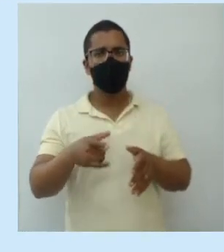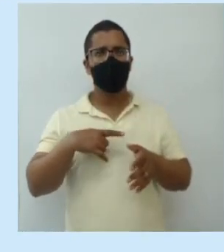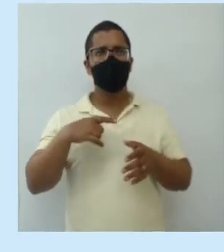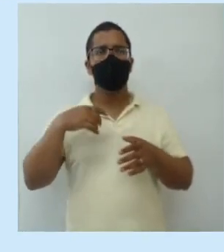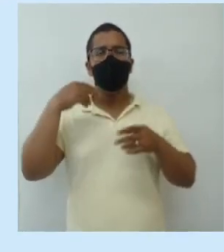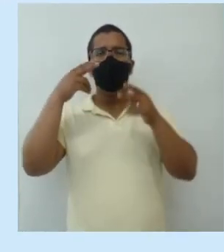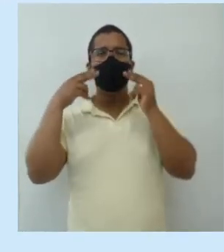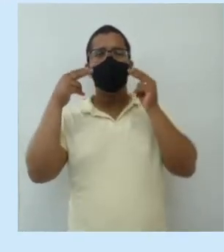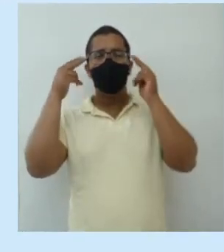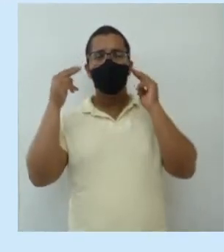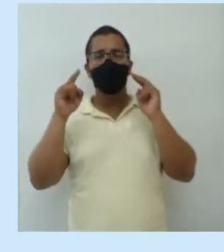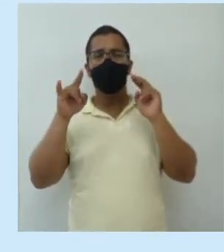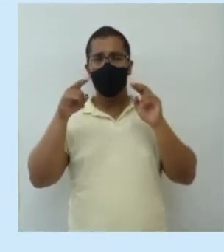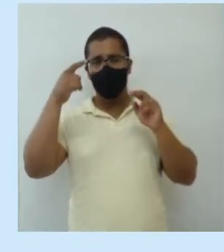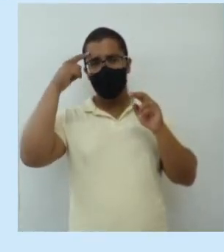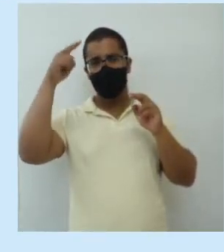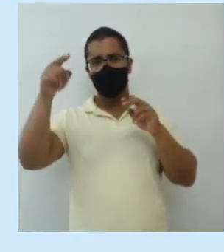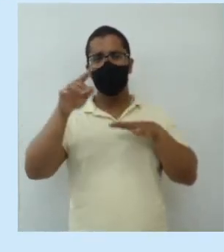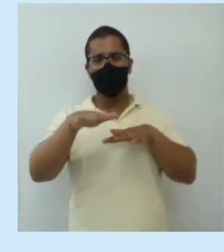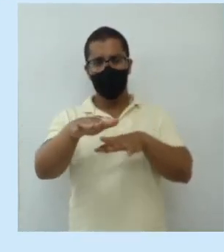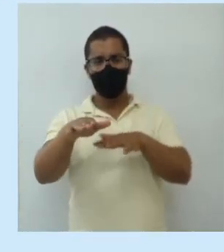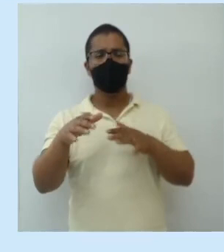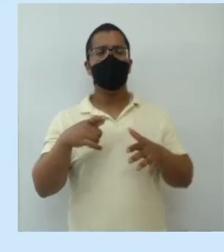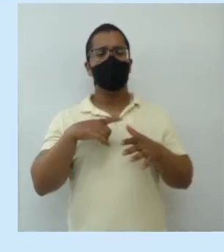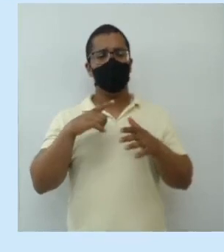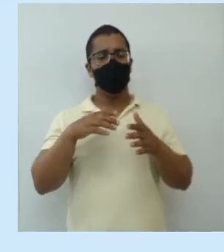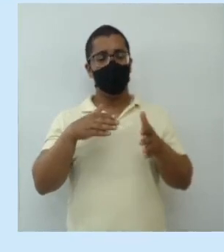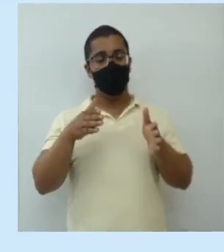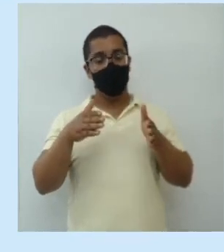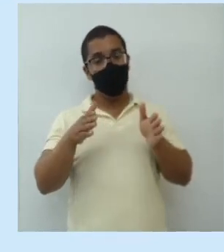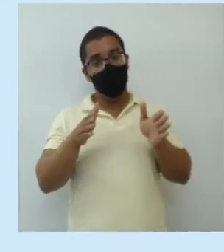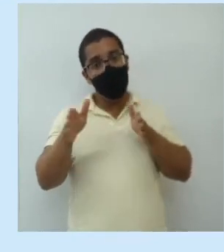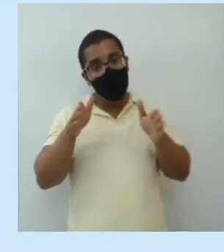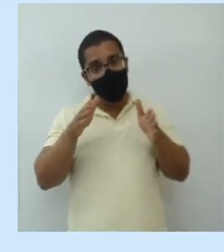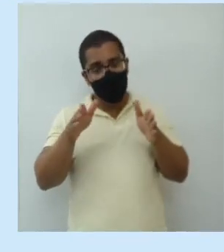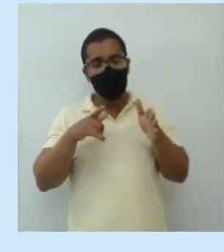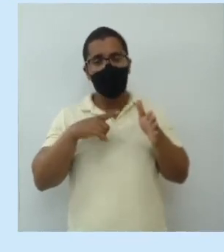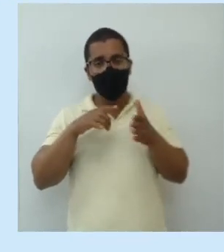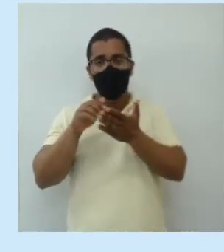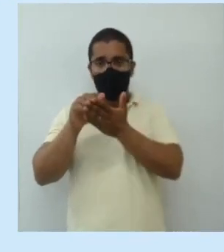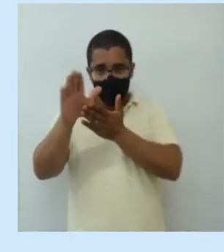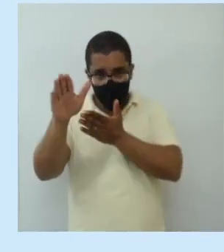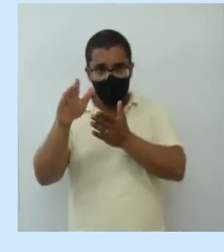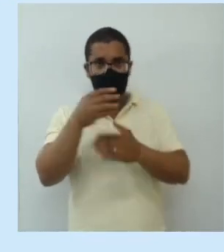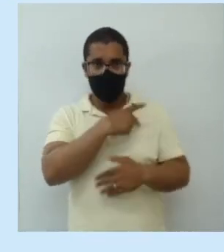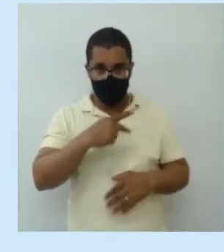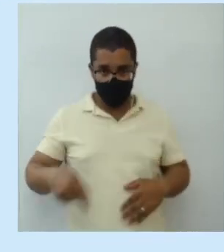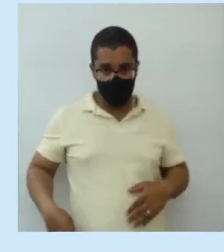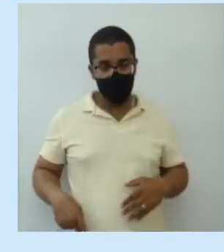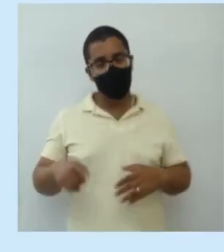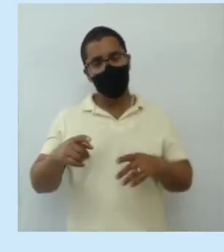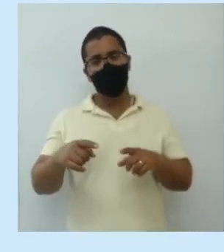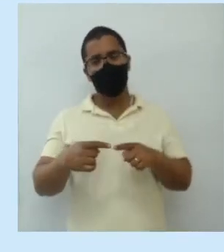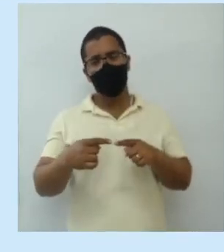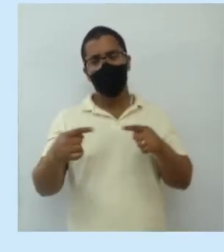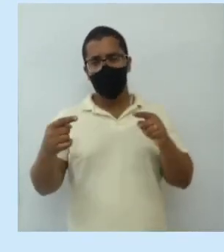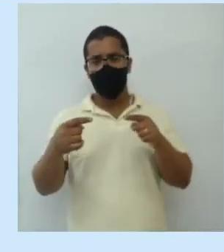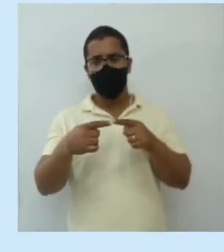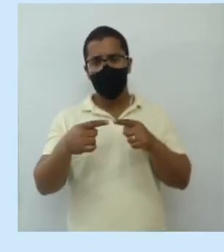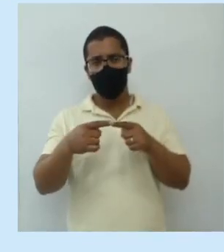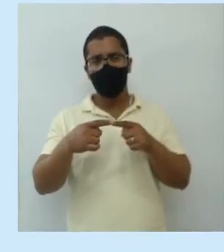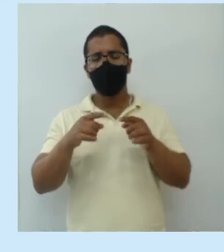pintado não foi pelo impeachment? Então, o processo de impedimento, o processo de impeachment, ele é um processo ligado a essa questão